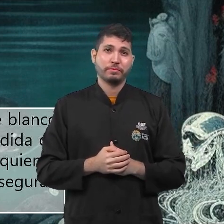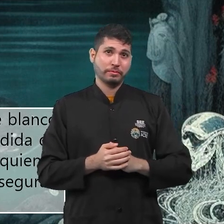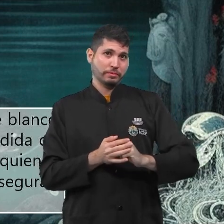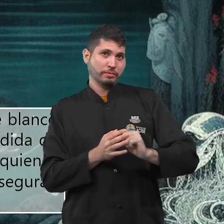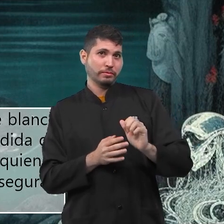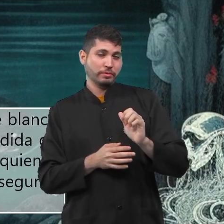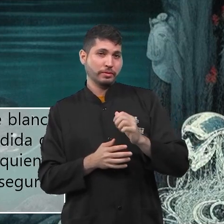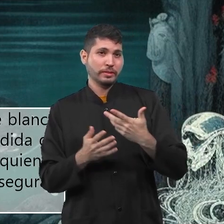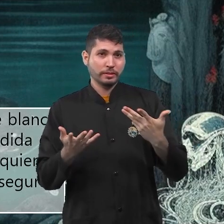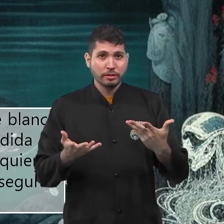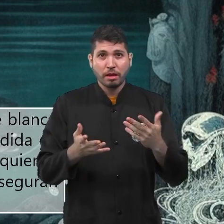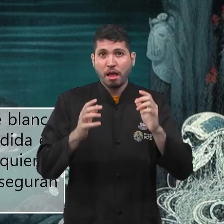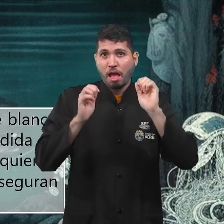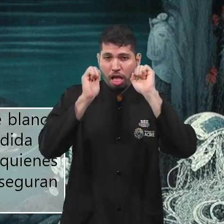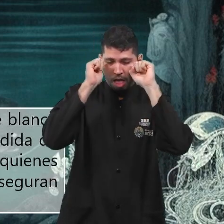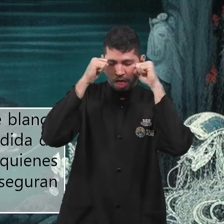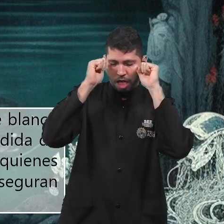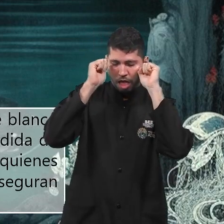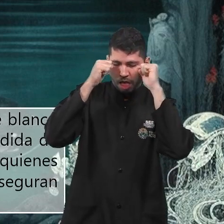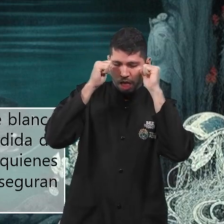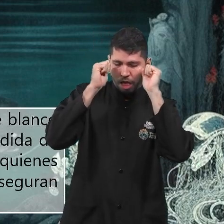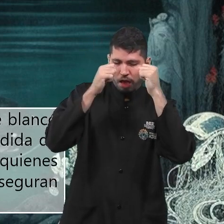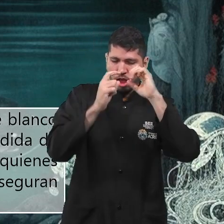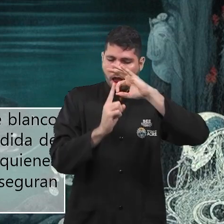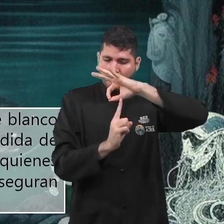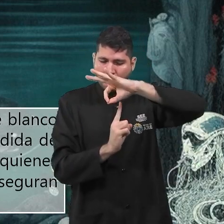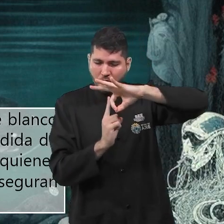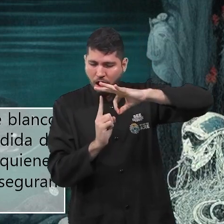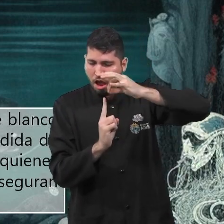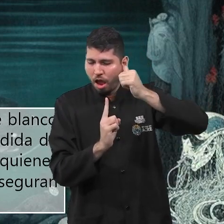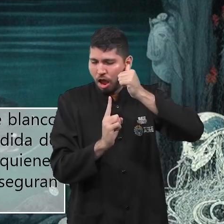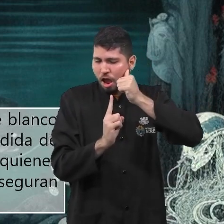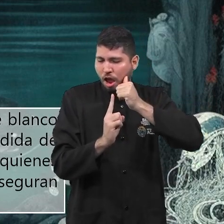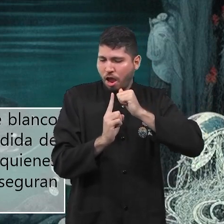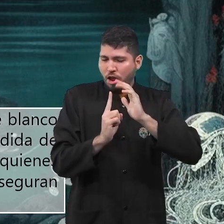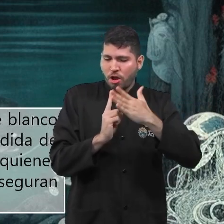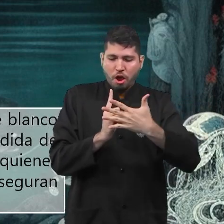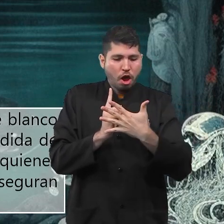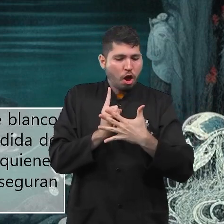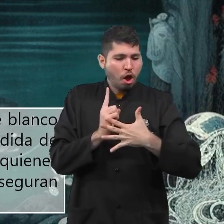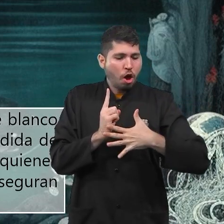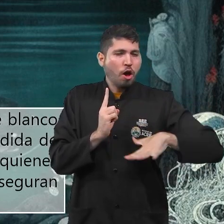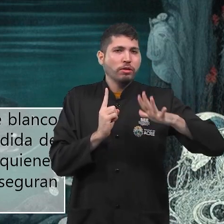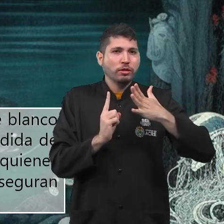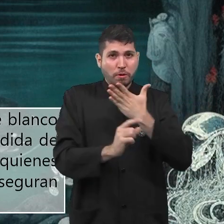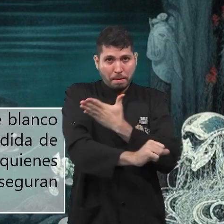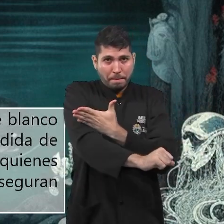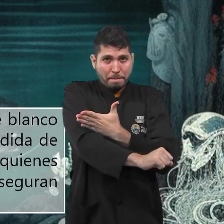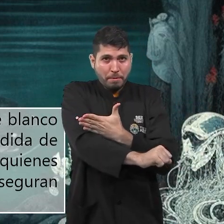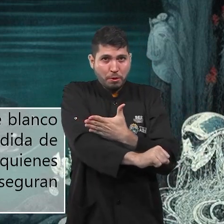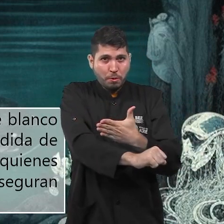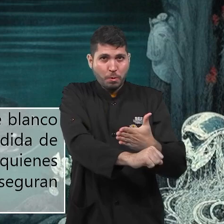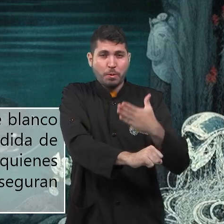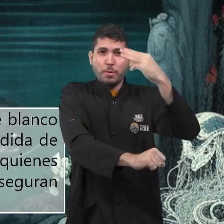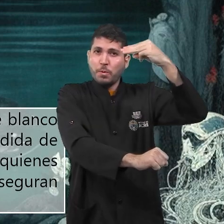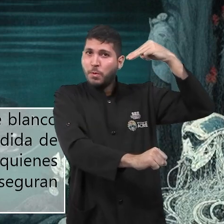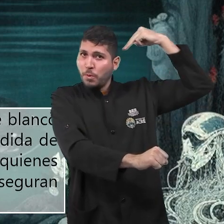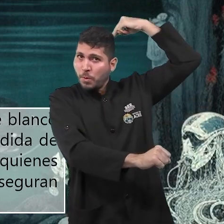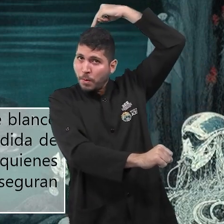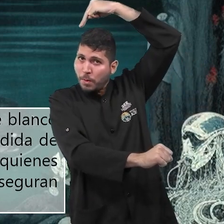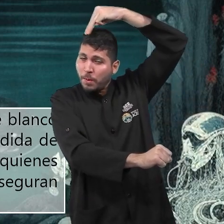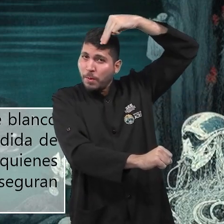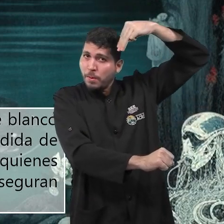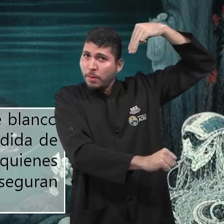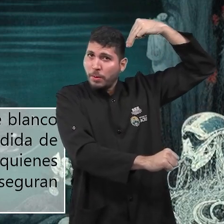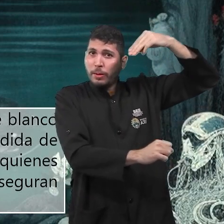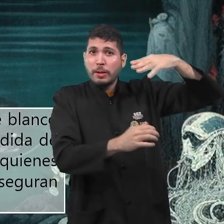leyenda que La Llorona é um espírito de uma mulher vestida de branco que deambula por distintos lugares de México mientras se lamenta